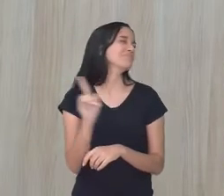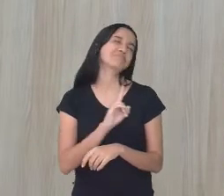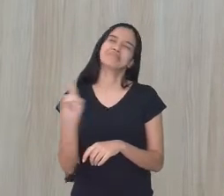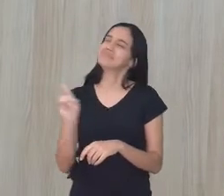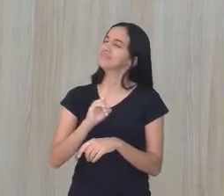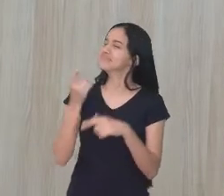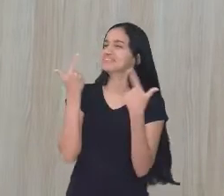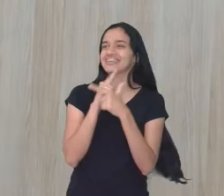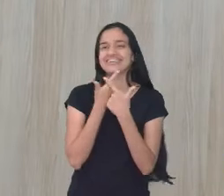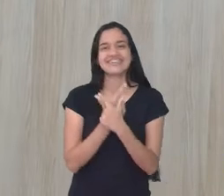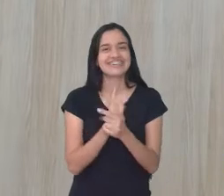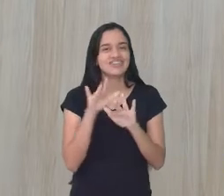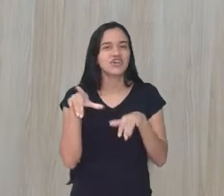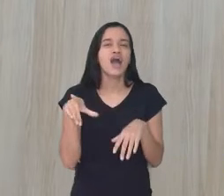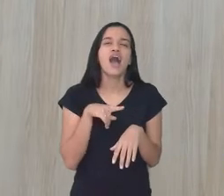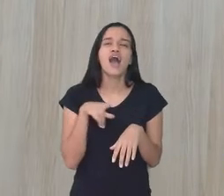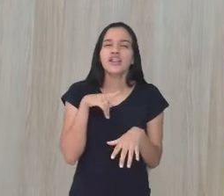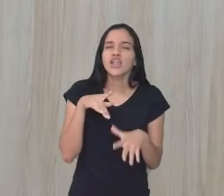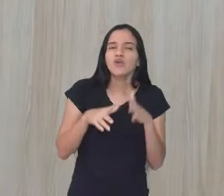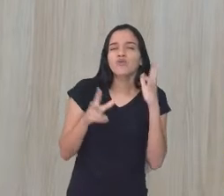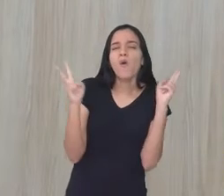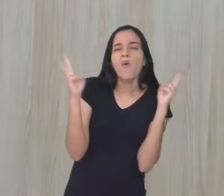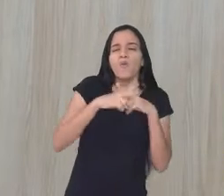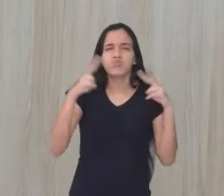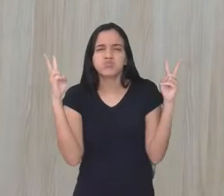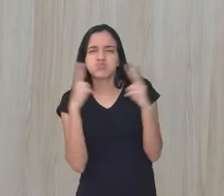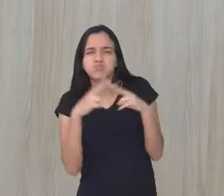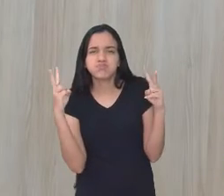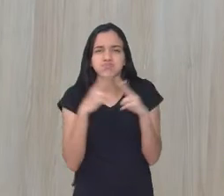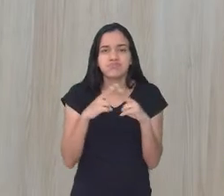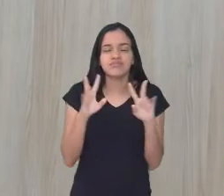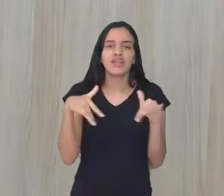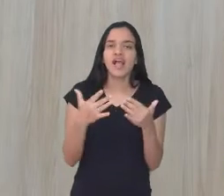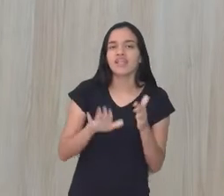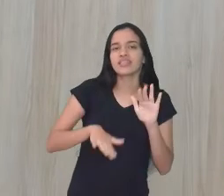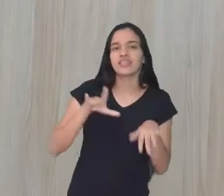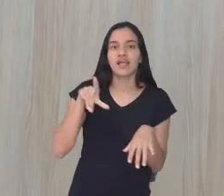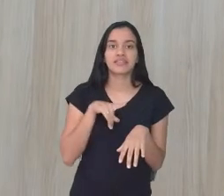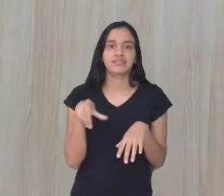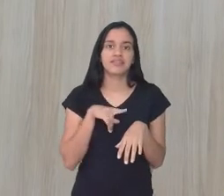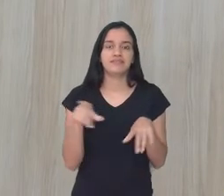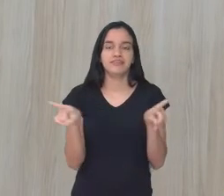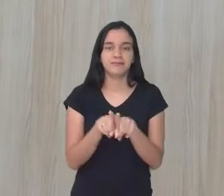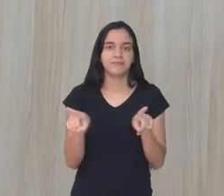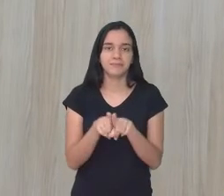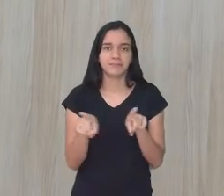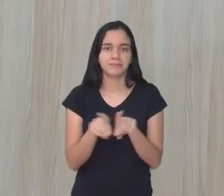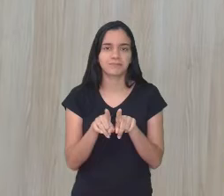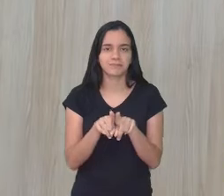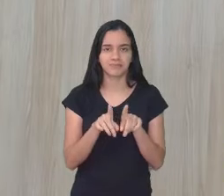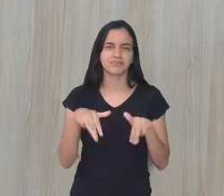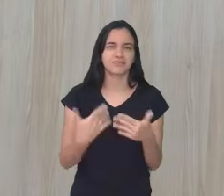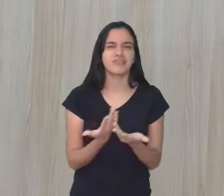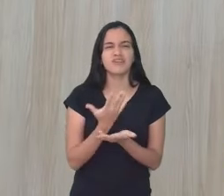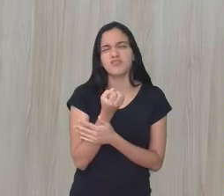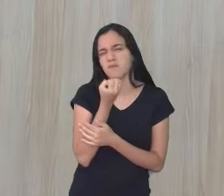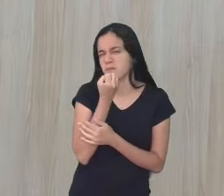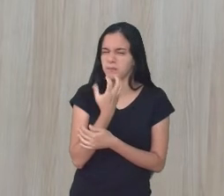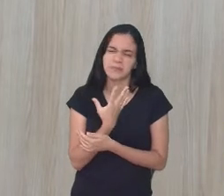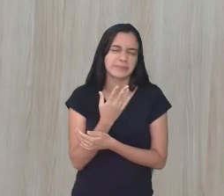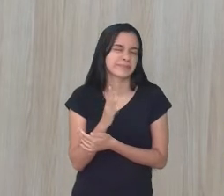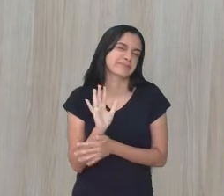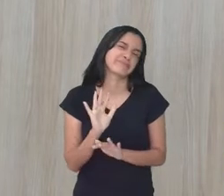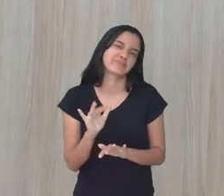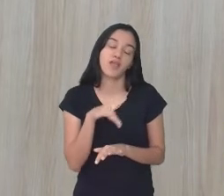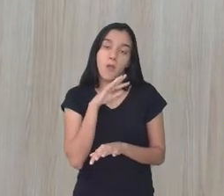Deus. Teve alguns conflitos, existiram algumas questões que foram bem desagradáveis, vamos